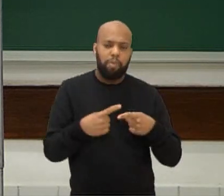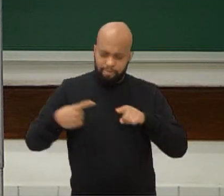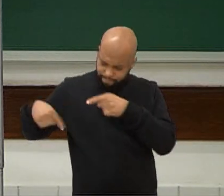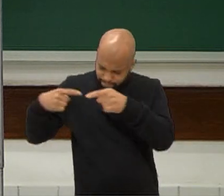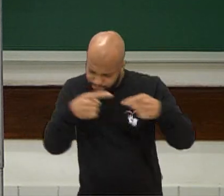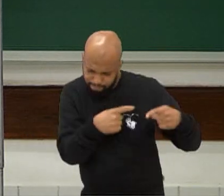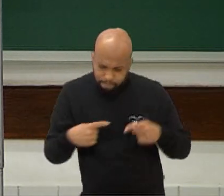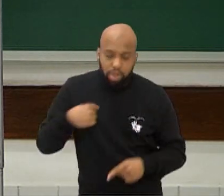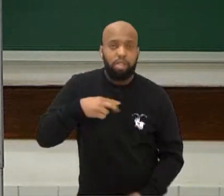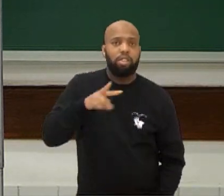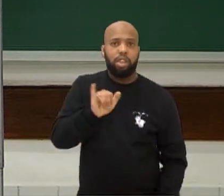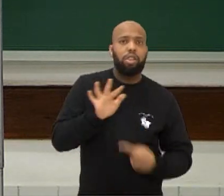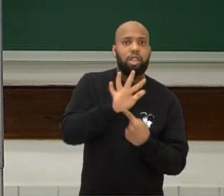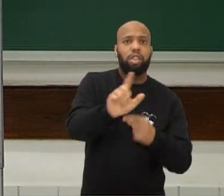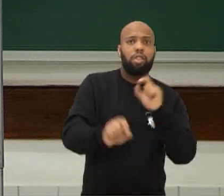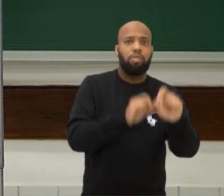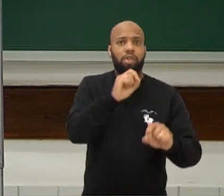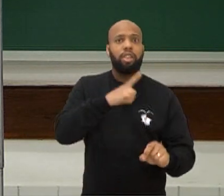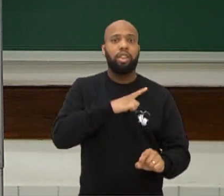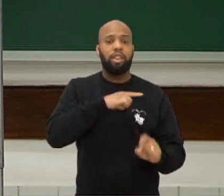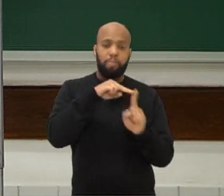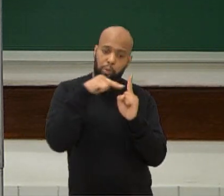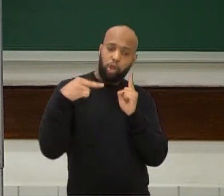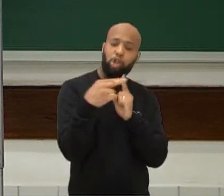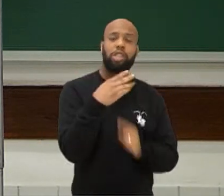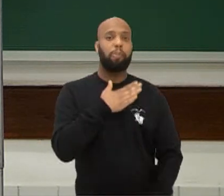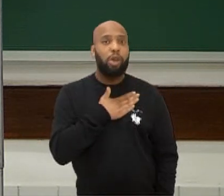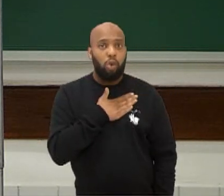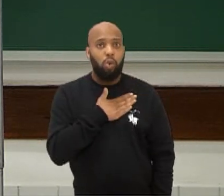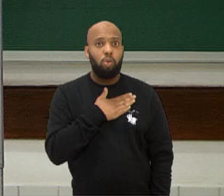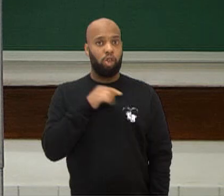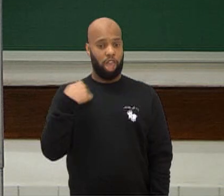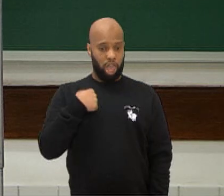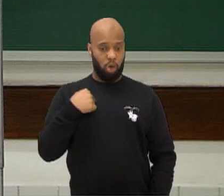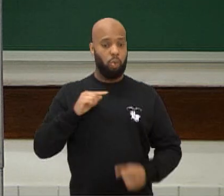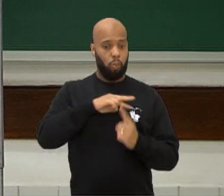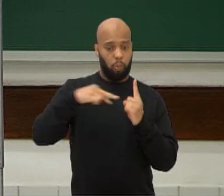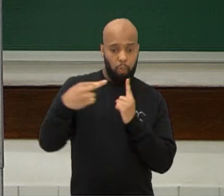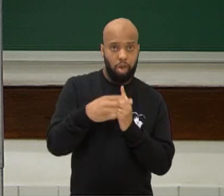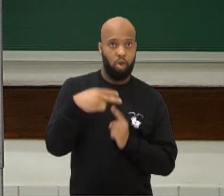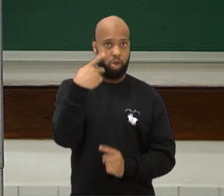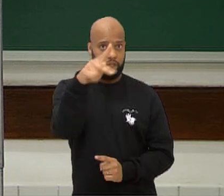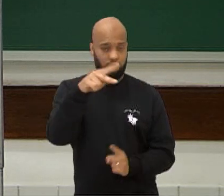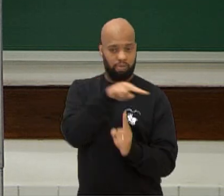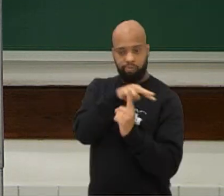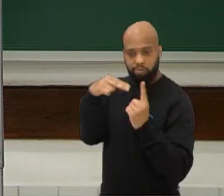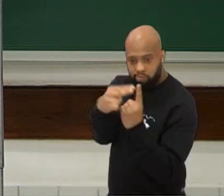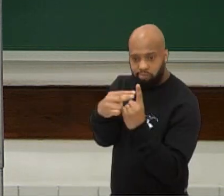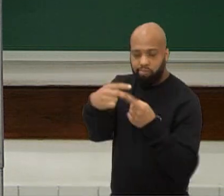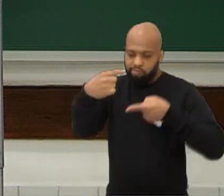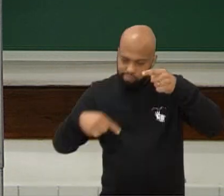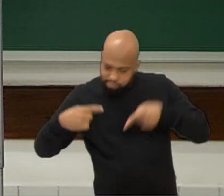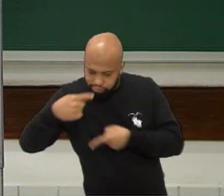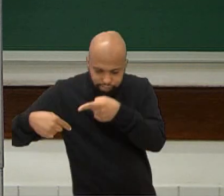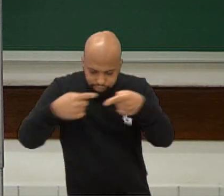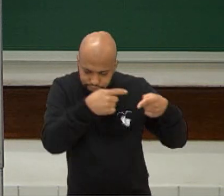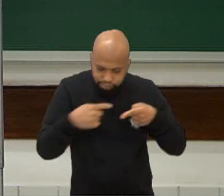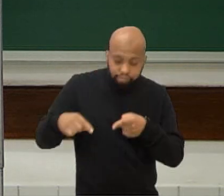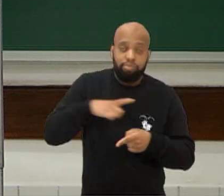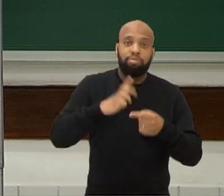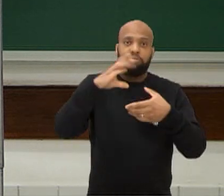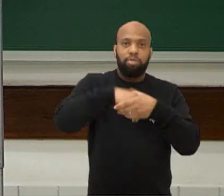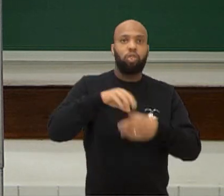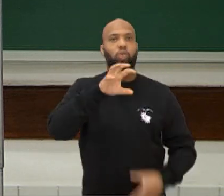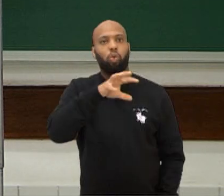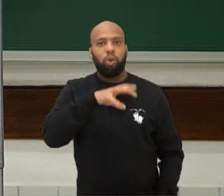poder apresentar as perspectivas. Eu trago a minha, você traz a sua, e é dentro desse jogo político